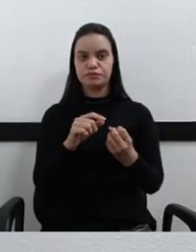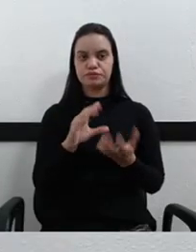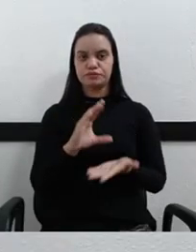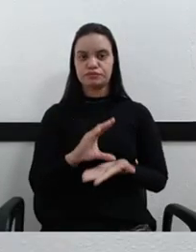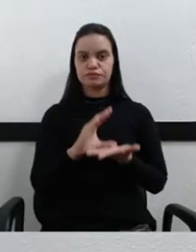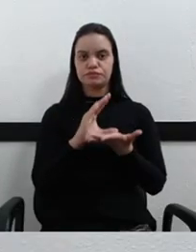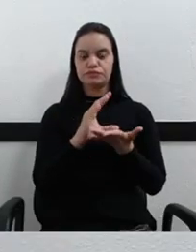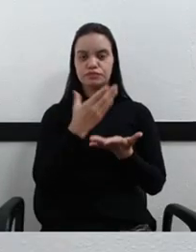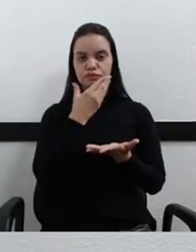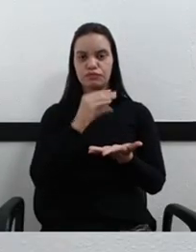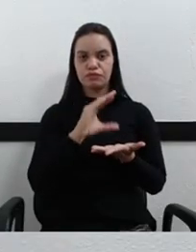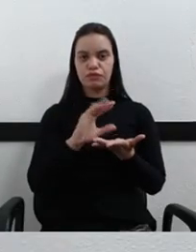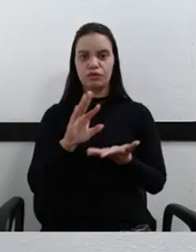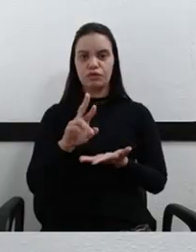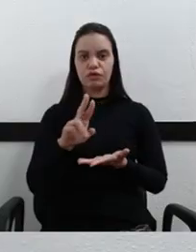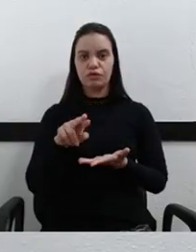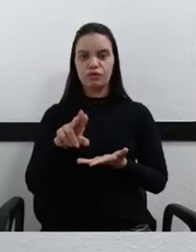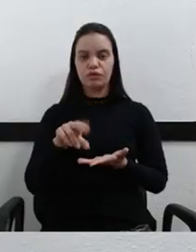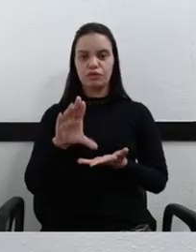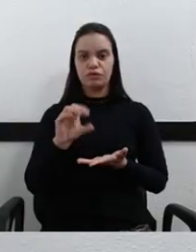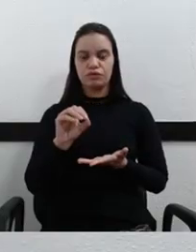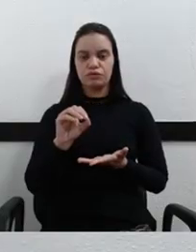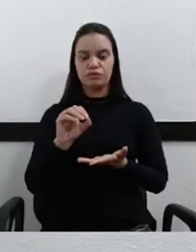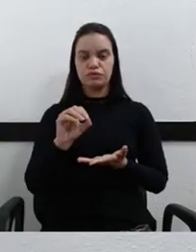Conselheiro Bruno.